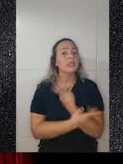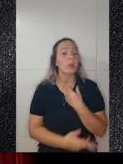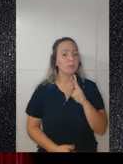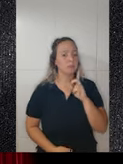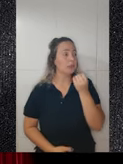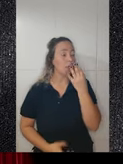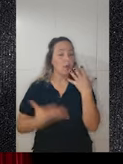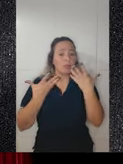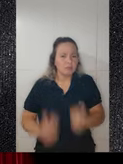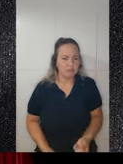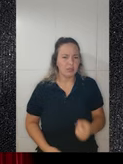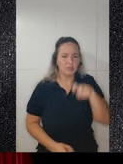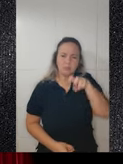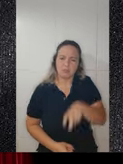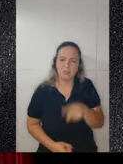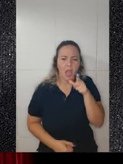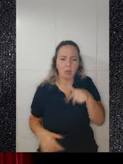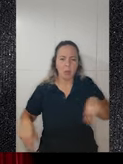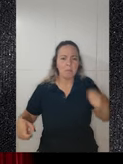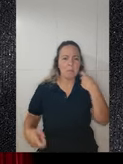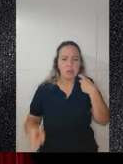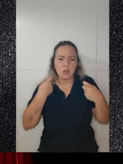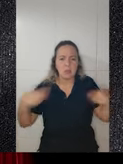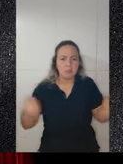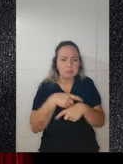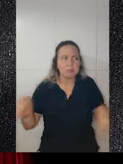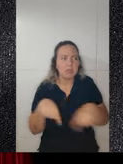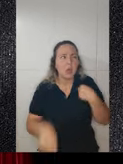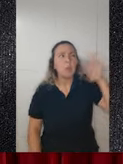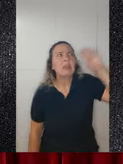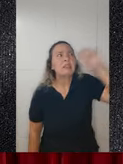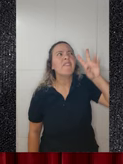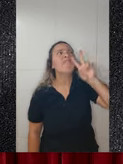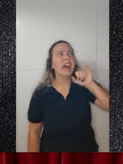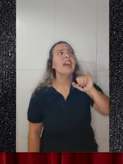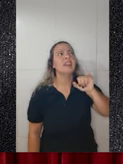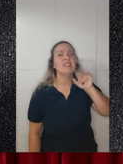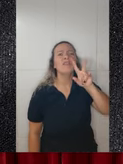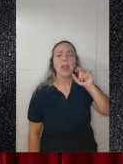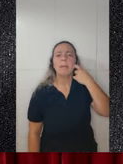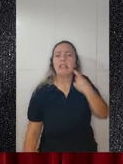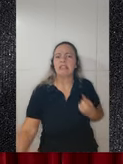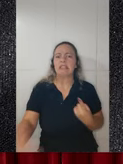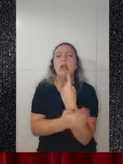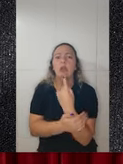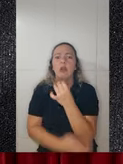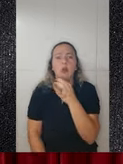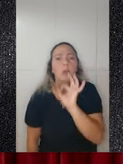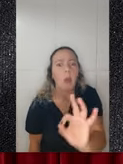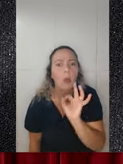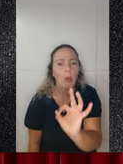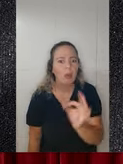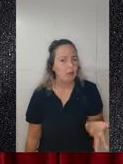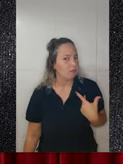Meu irmão, me botaram numa água cheia de peixinho passando pra lá e pra cá, eu não vendo porcaria nenhuma e pensando, cara, um peixe desse vai entrar no meu cu, brother.